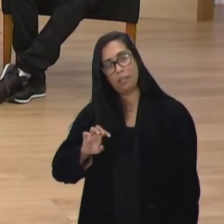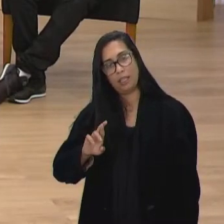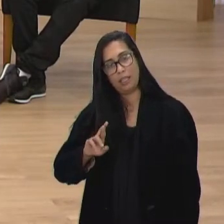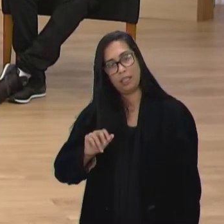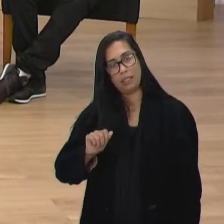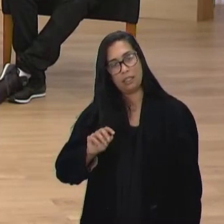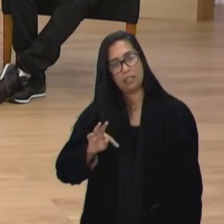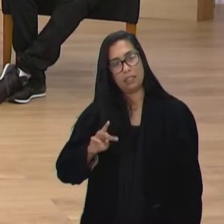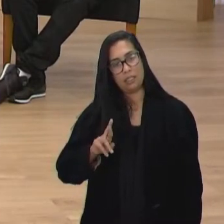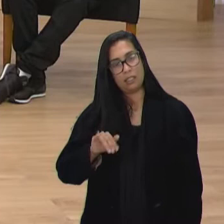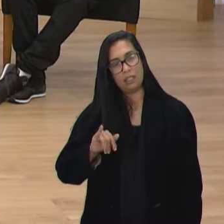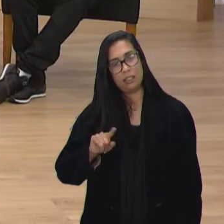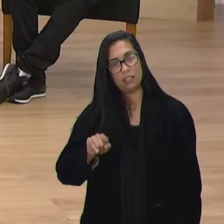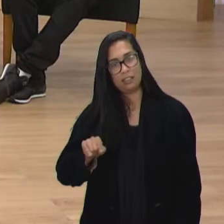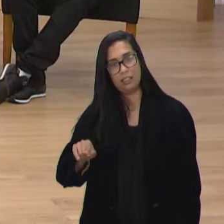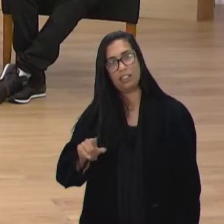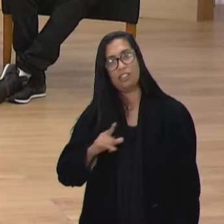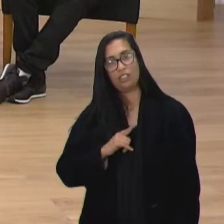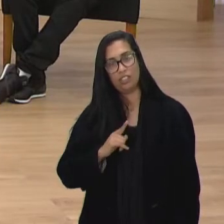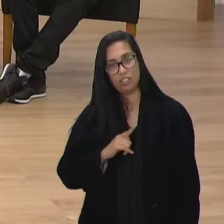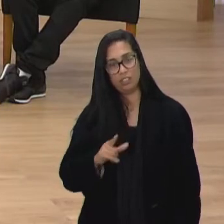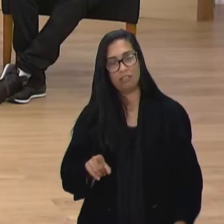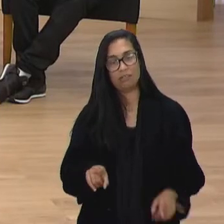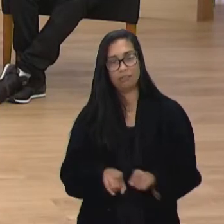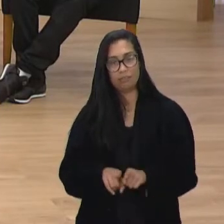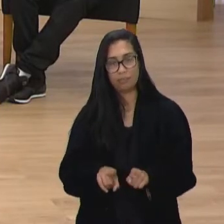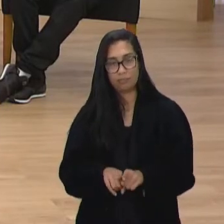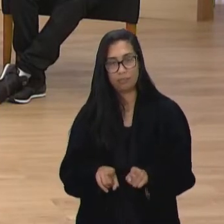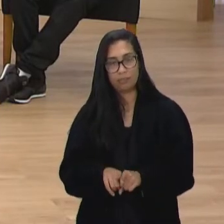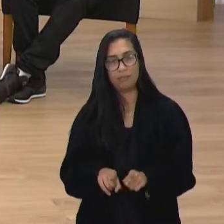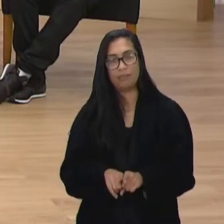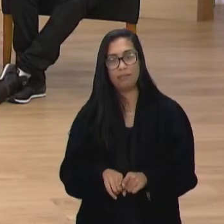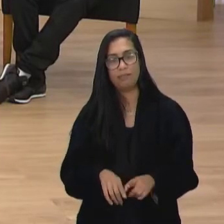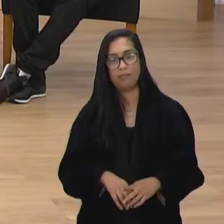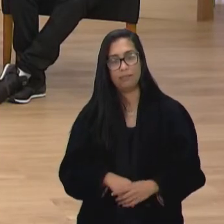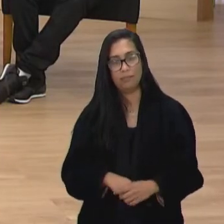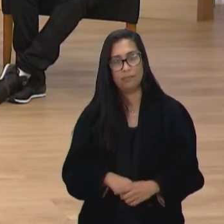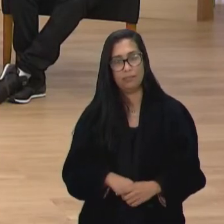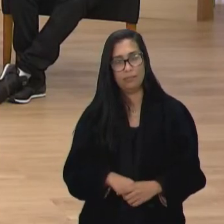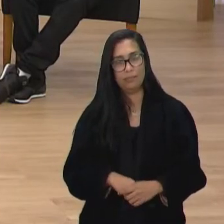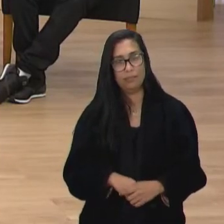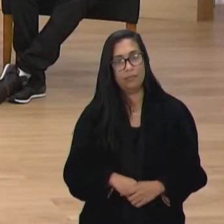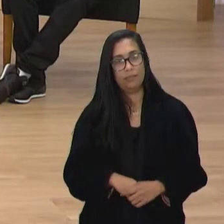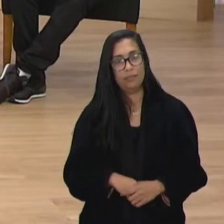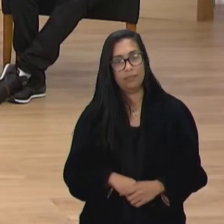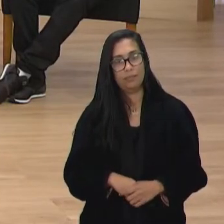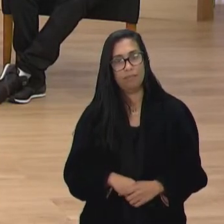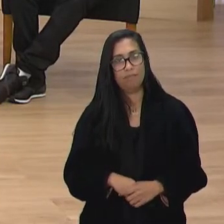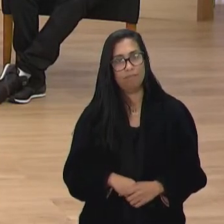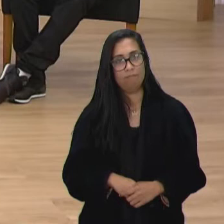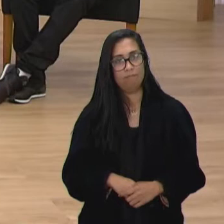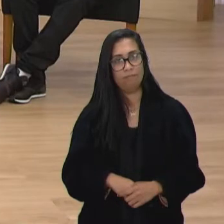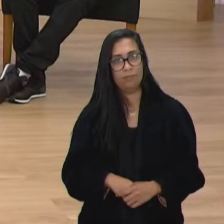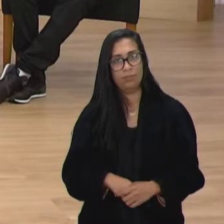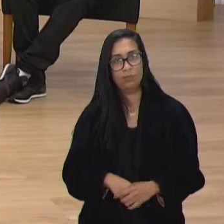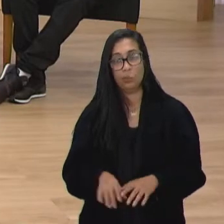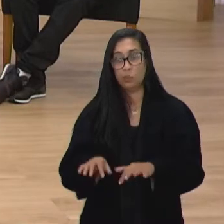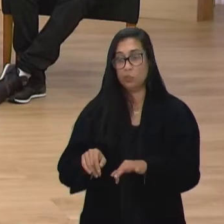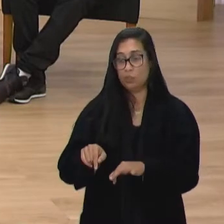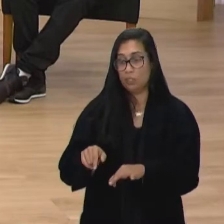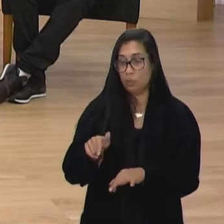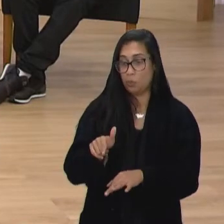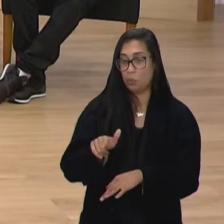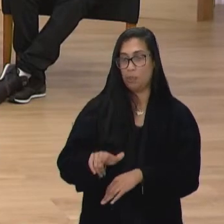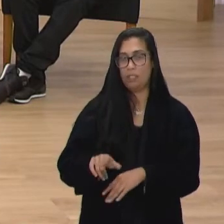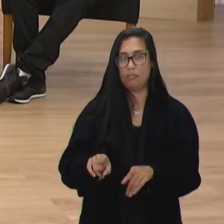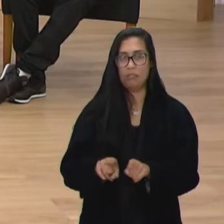falou que tinha roubado aquelas joias, aí reuniu nós Isso. heróis, assim. E aí acho que até o final daria pra fazer várias coisas, ou